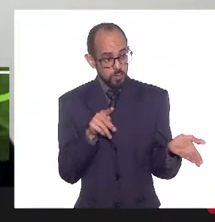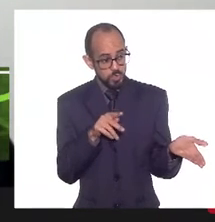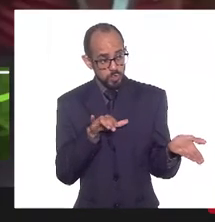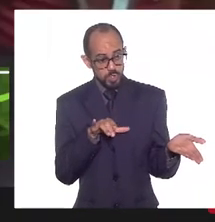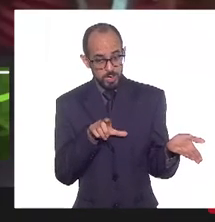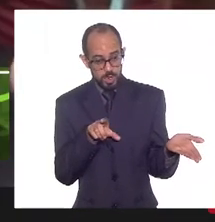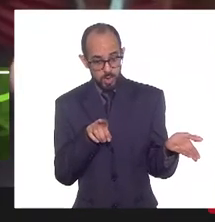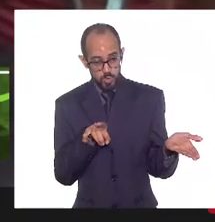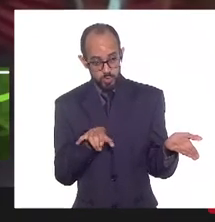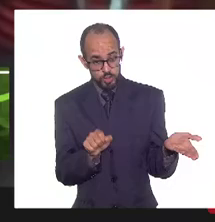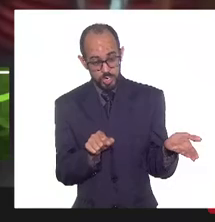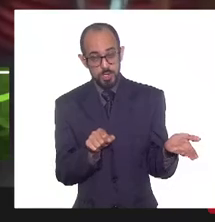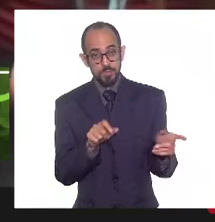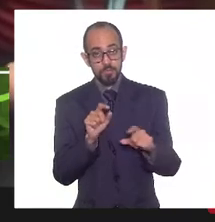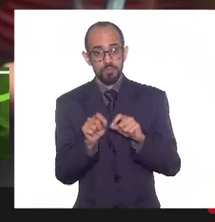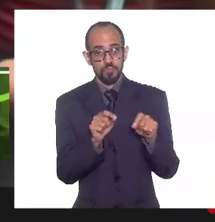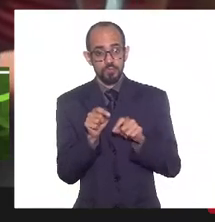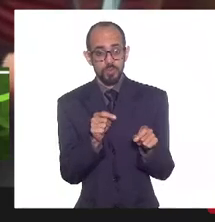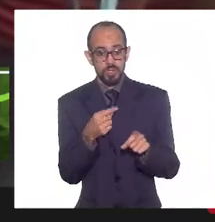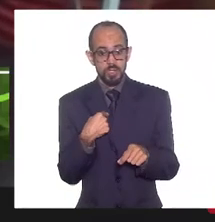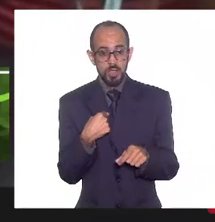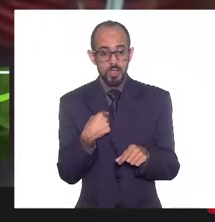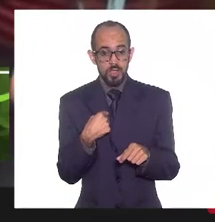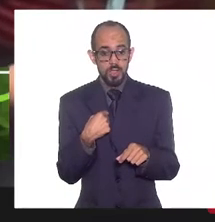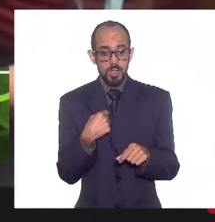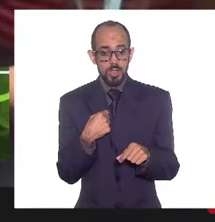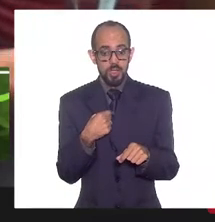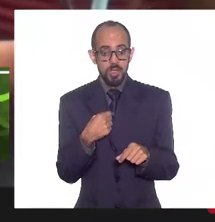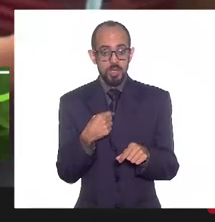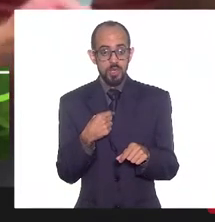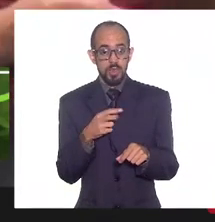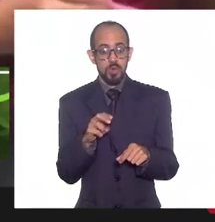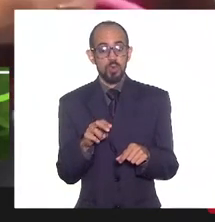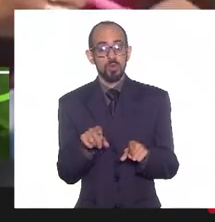Cláudia que eu sou aluna da UERJ